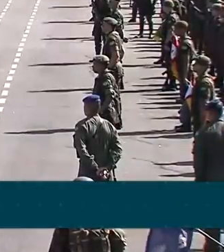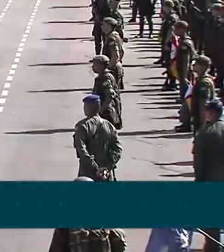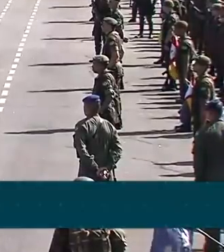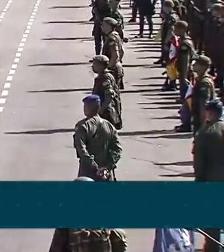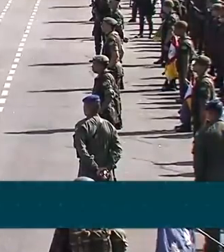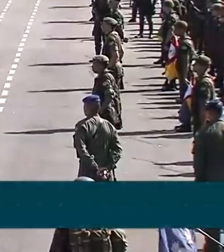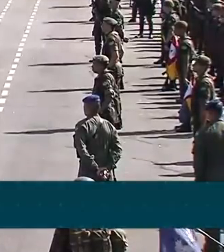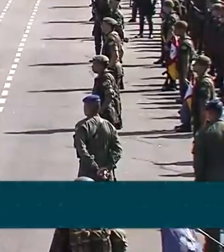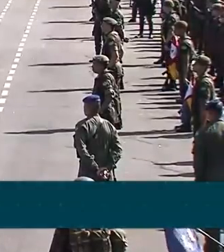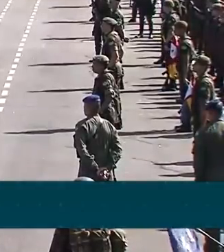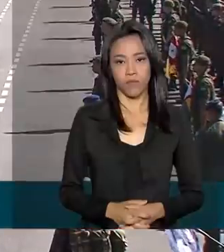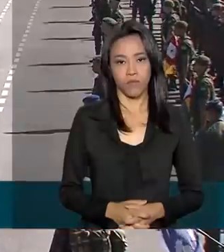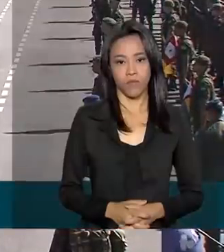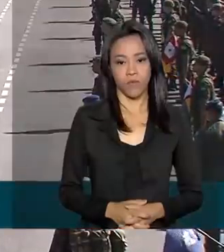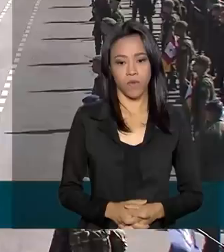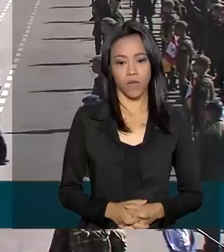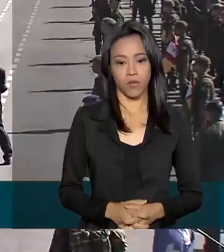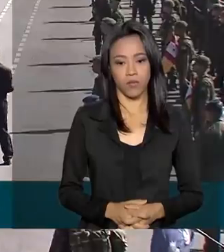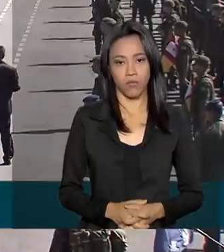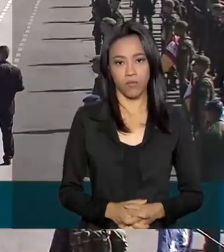Obrigado ao meu Deus